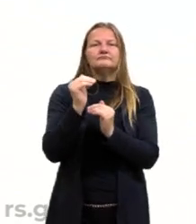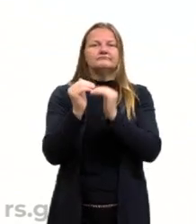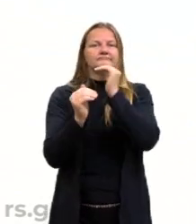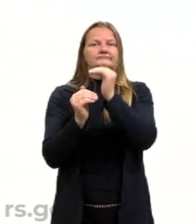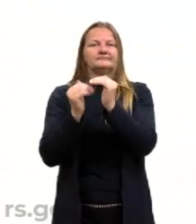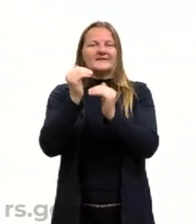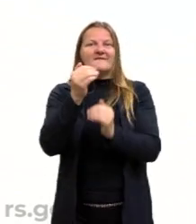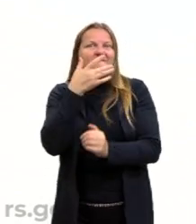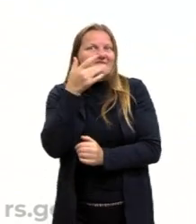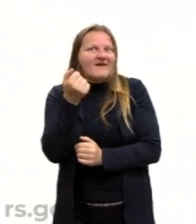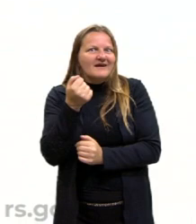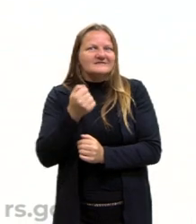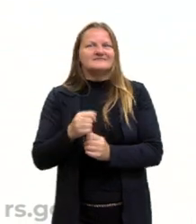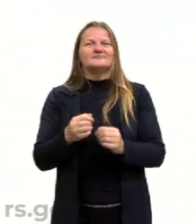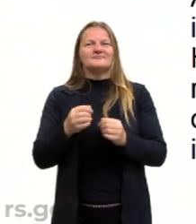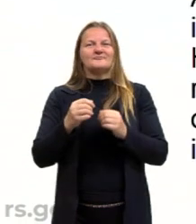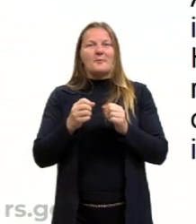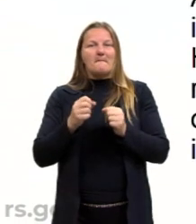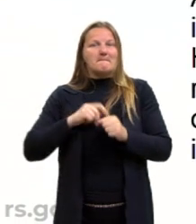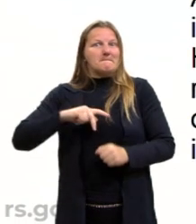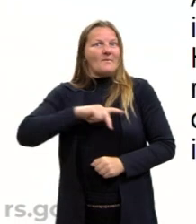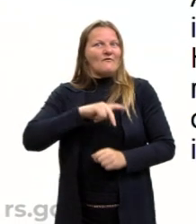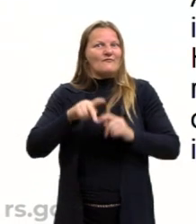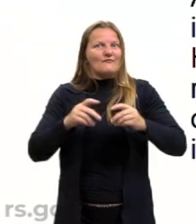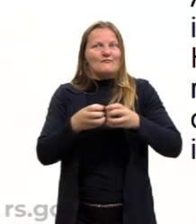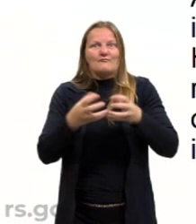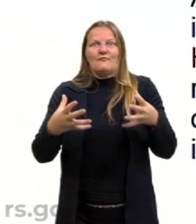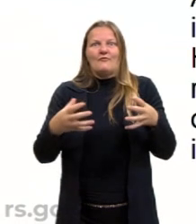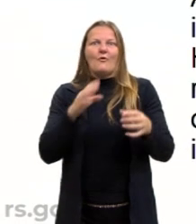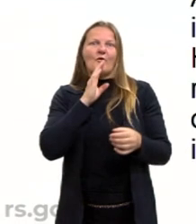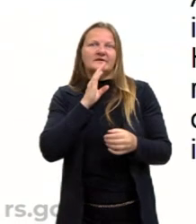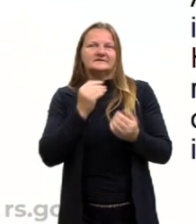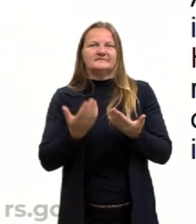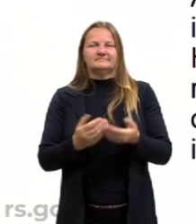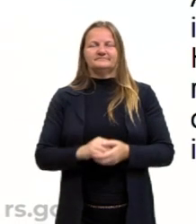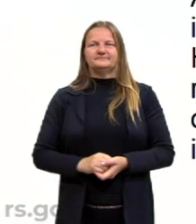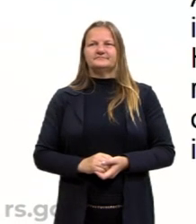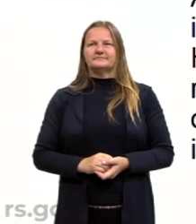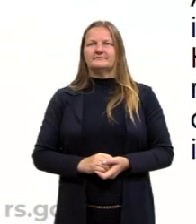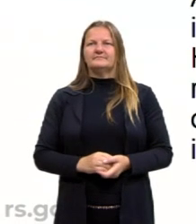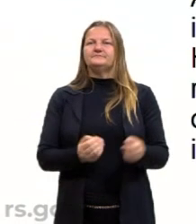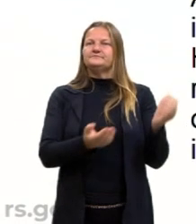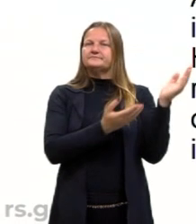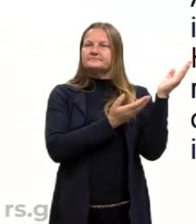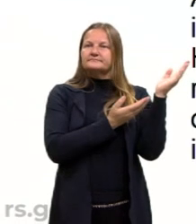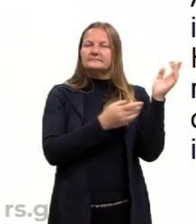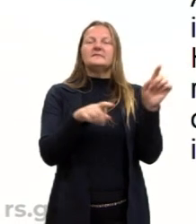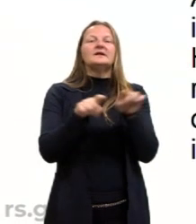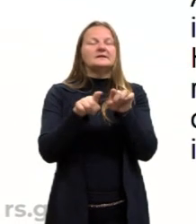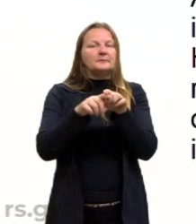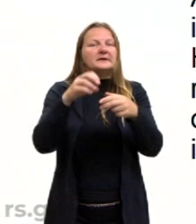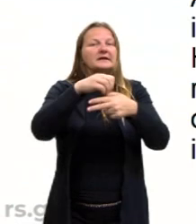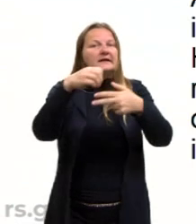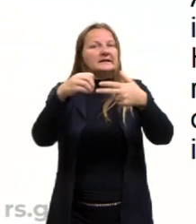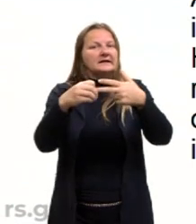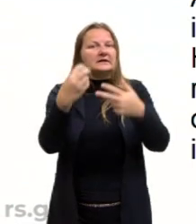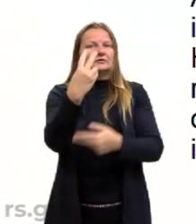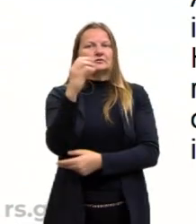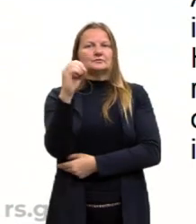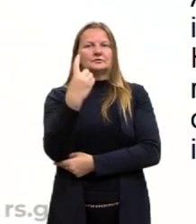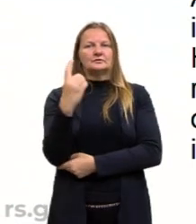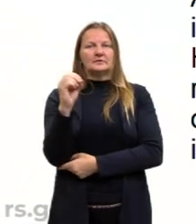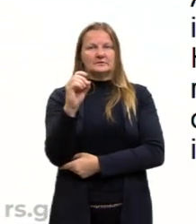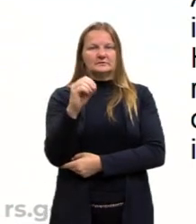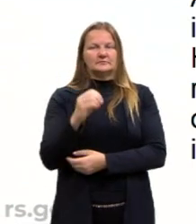mais fáceis de se popularizar e daí eu trago aqui para vocês uma questão do Enem 2010 tá